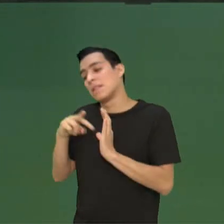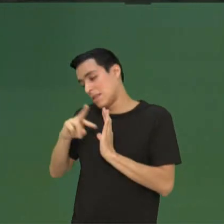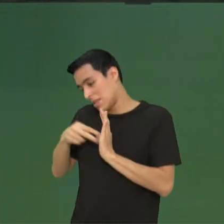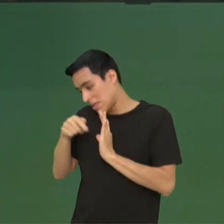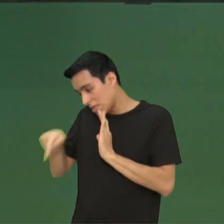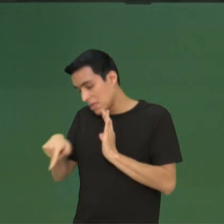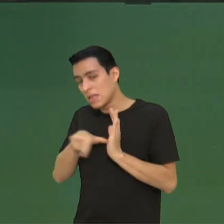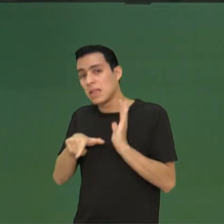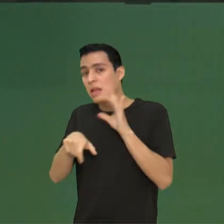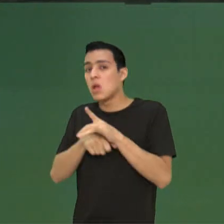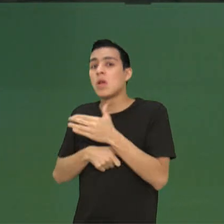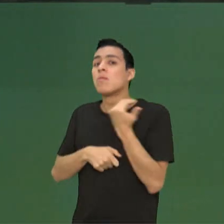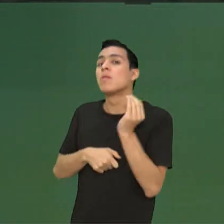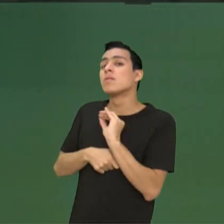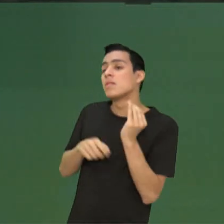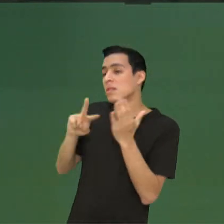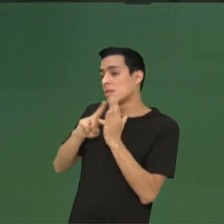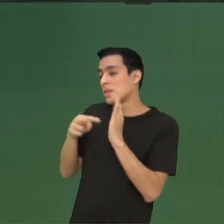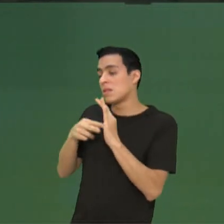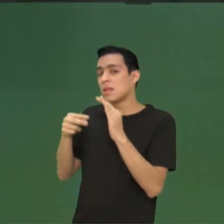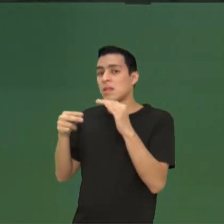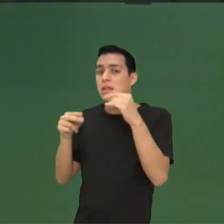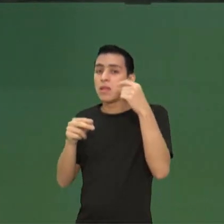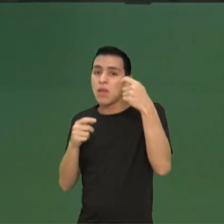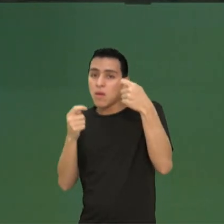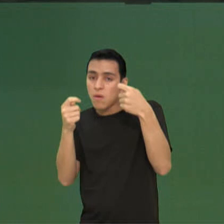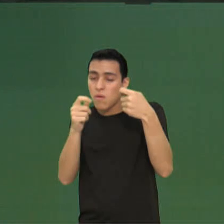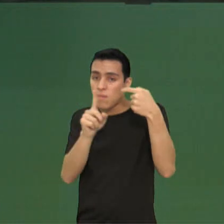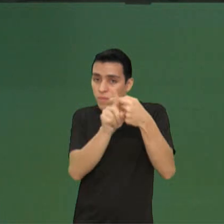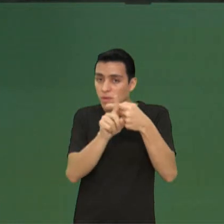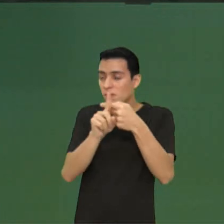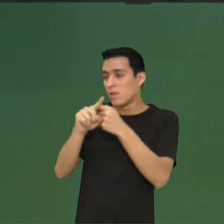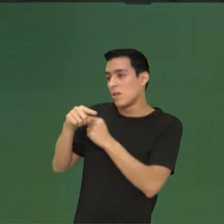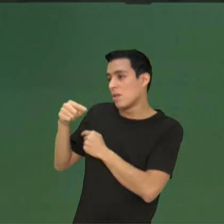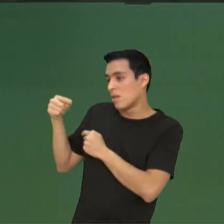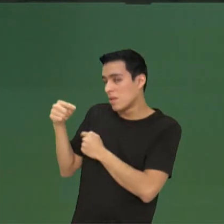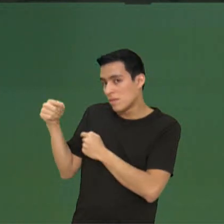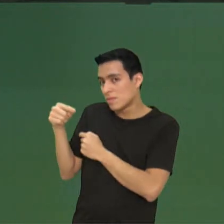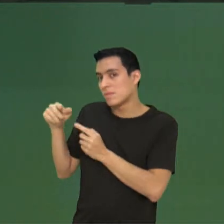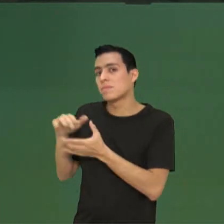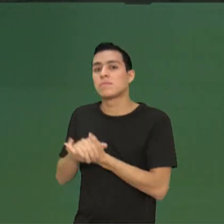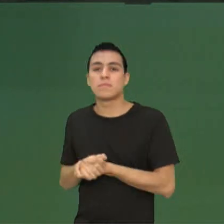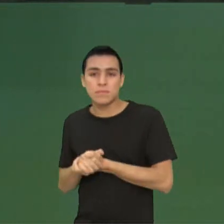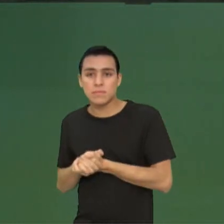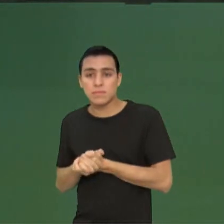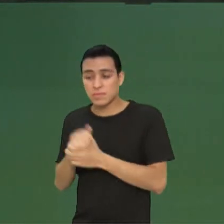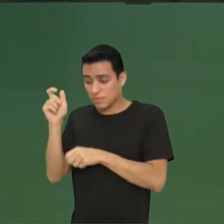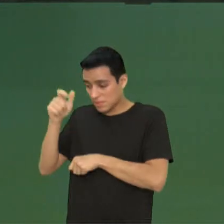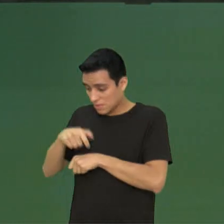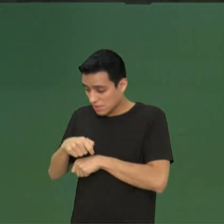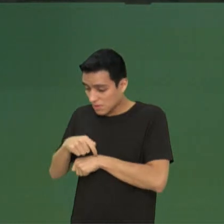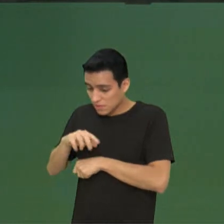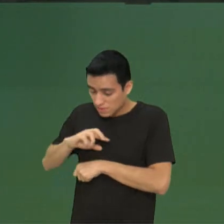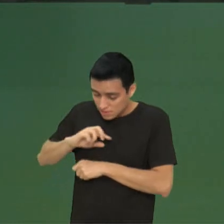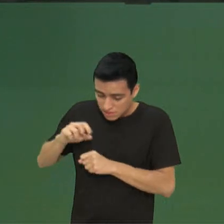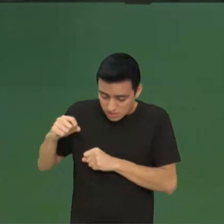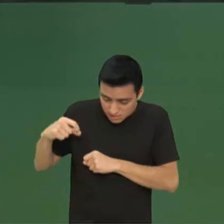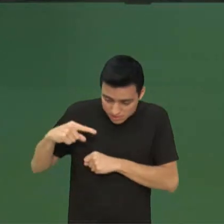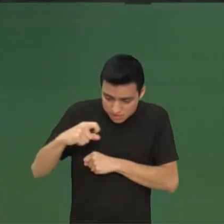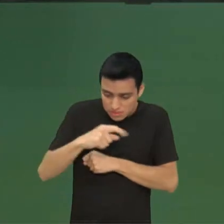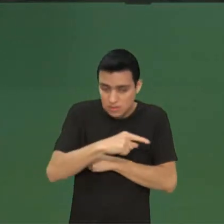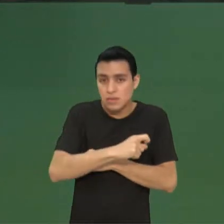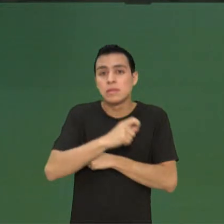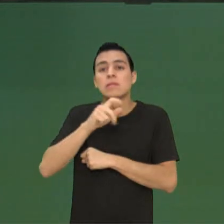importante, não só em tempo de coronavírus. Né? Uma doação ajuda até 4 pessoas. Faz a diferença,